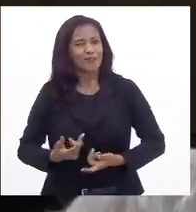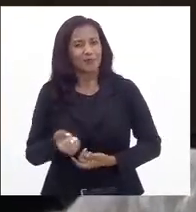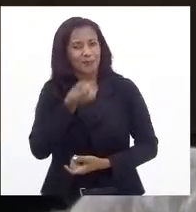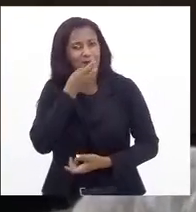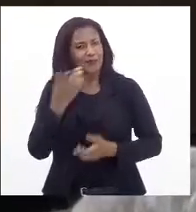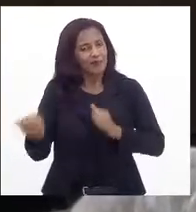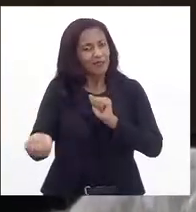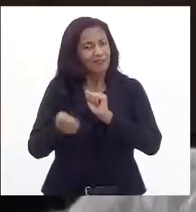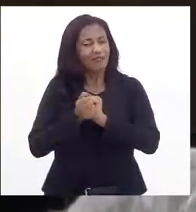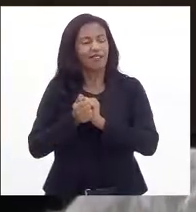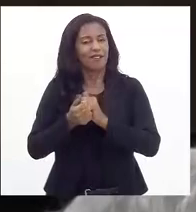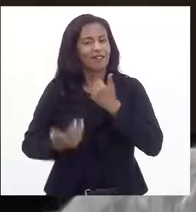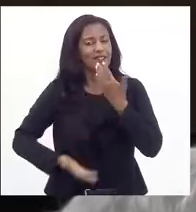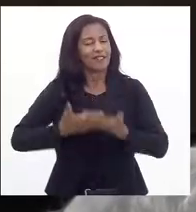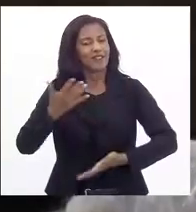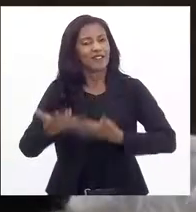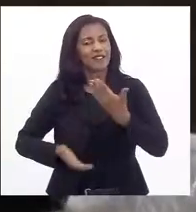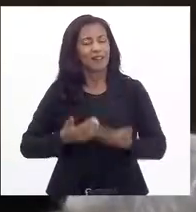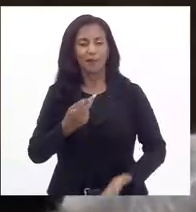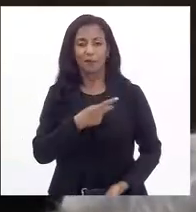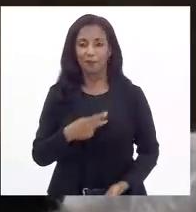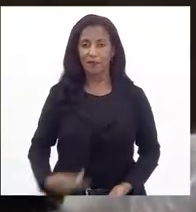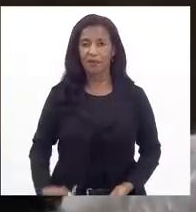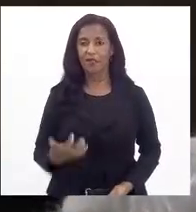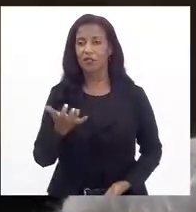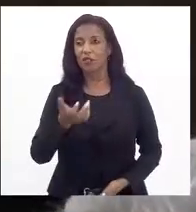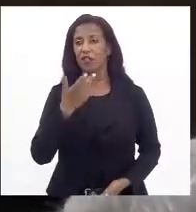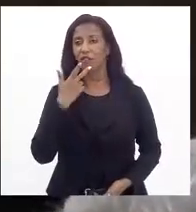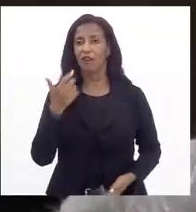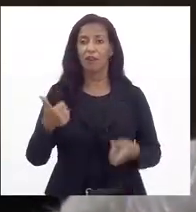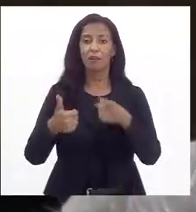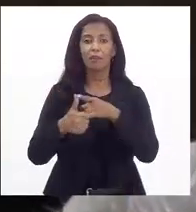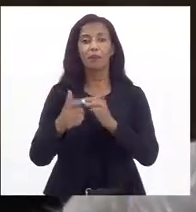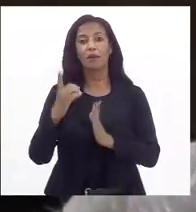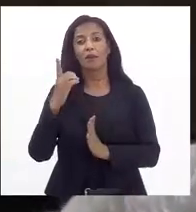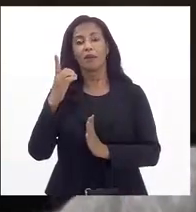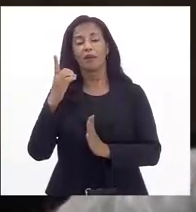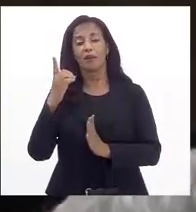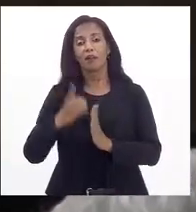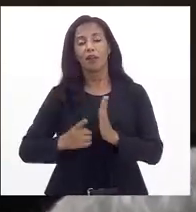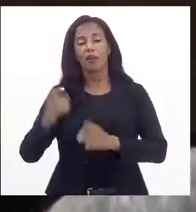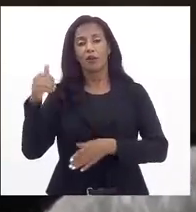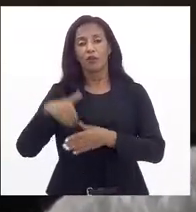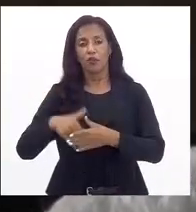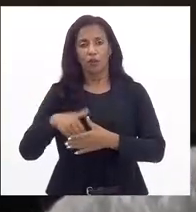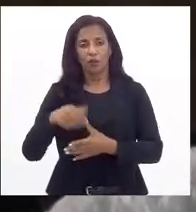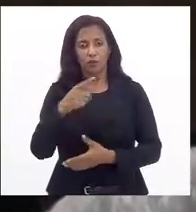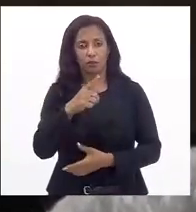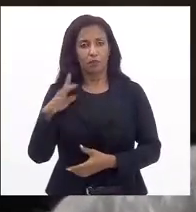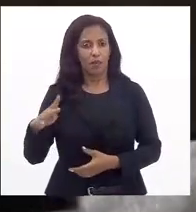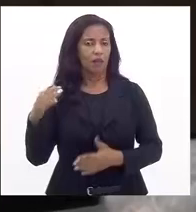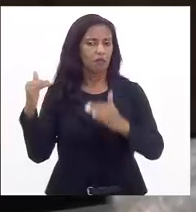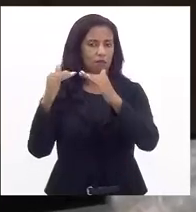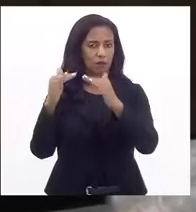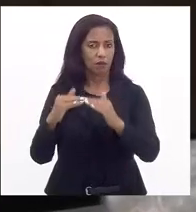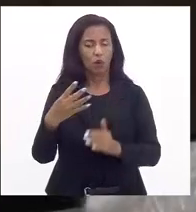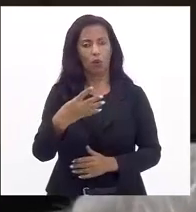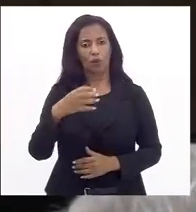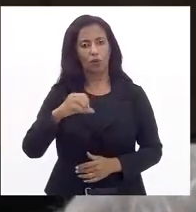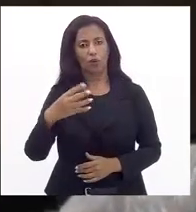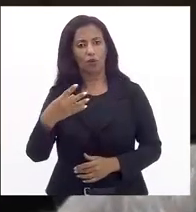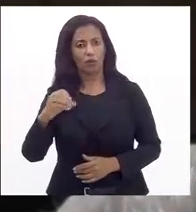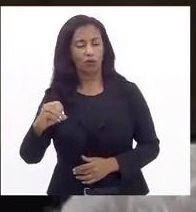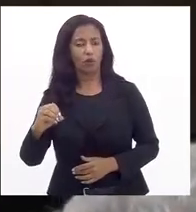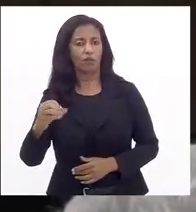seu presente eu gostaria de falar é primeiro declarou meu voto favorável ao projeto de lei 4949